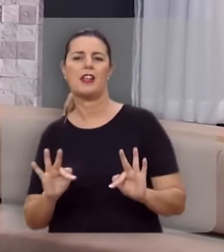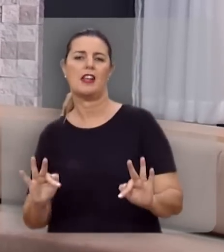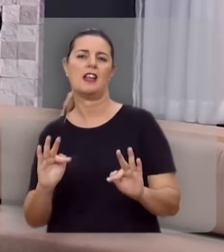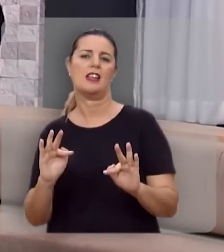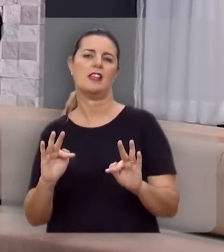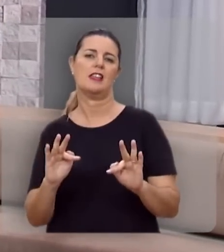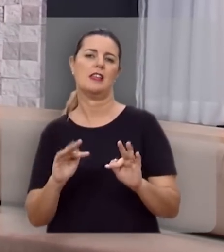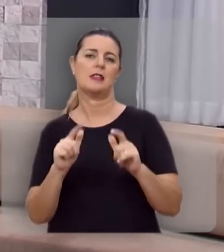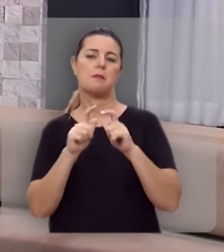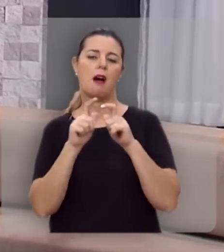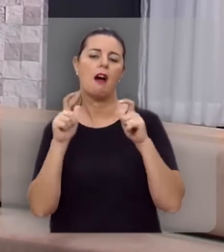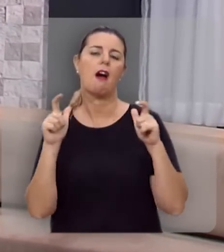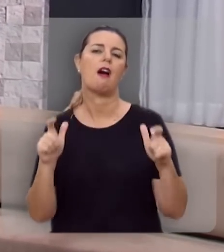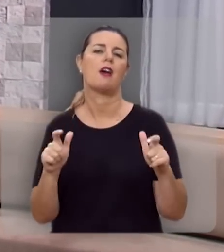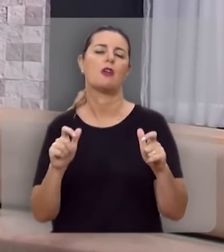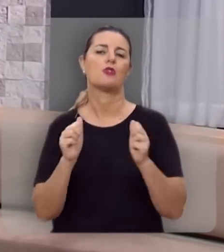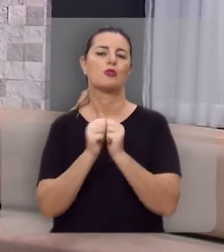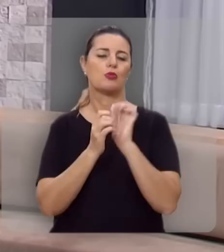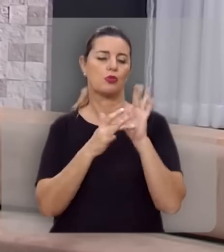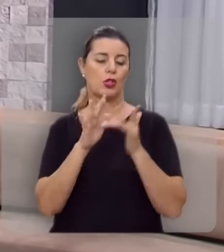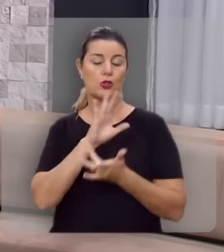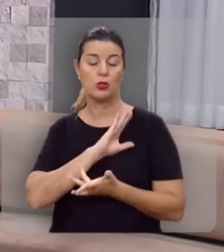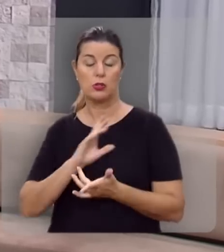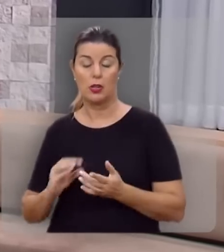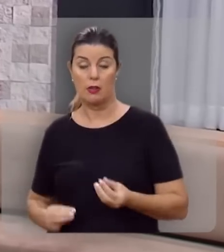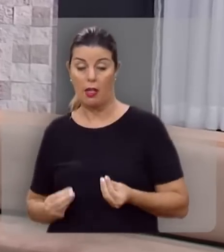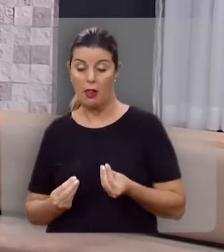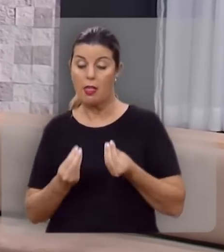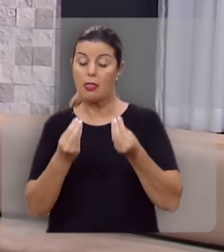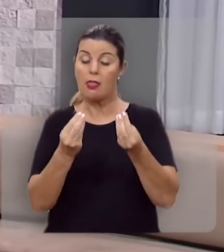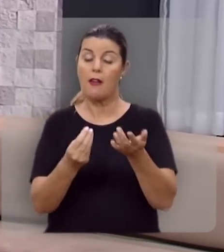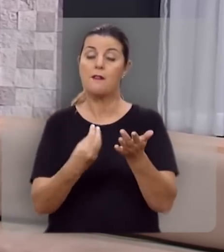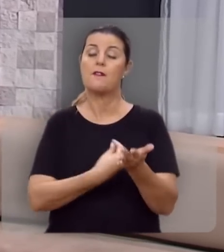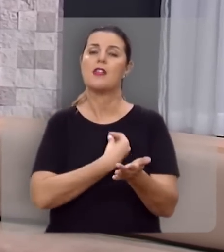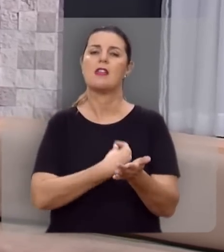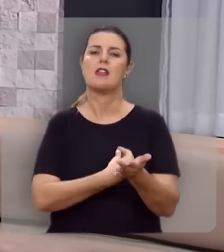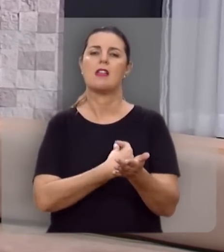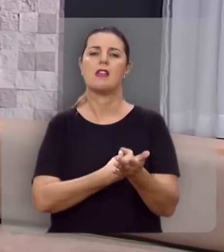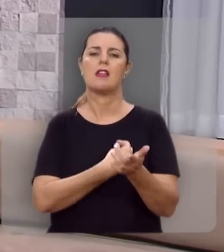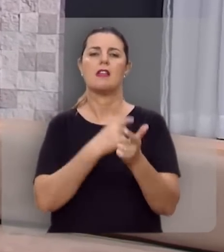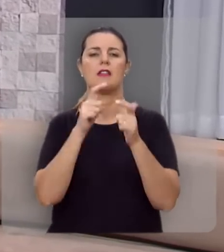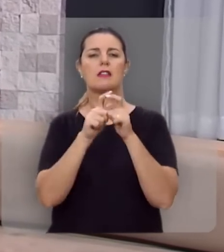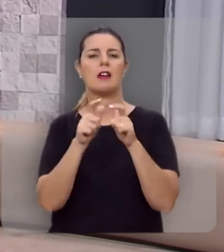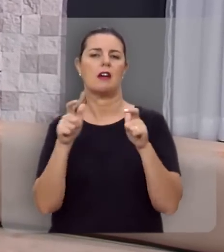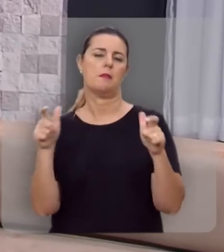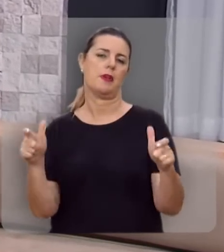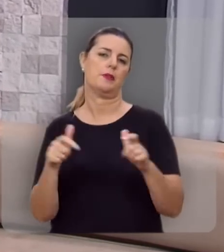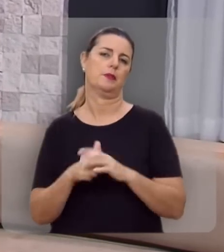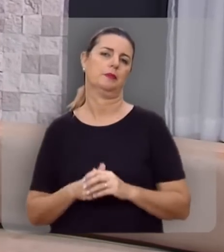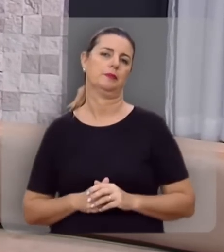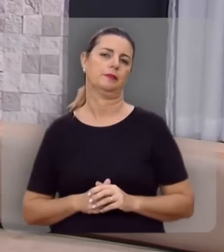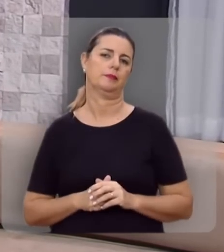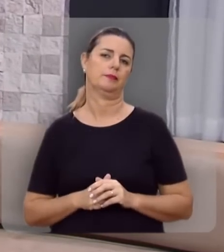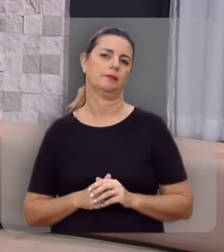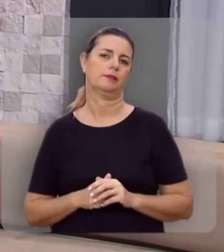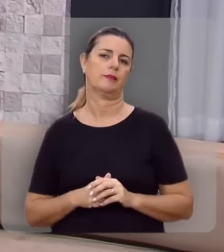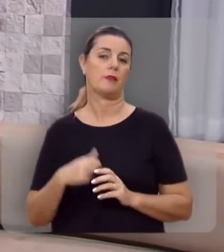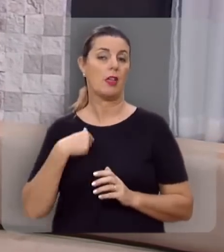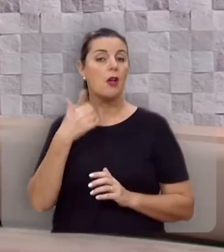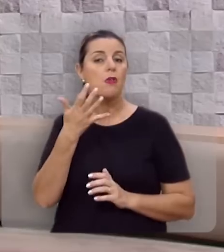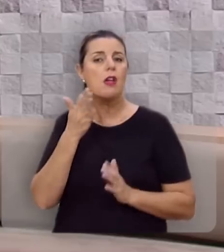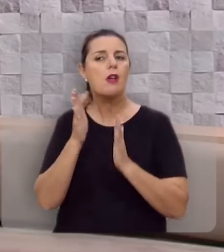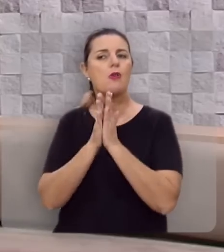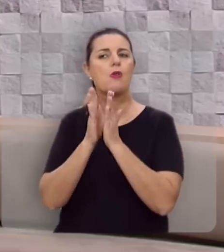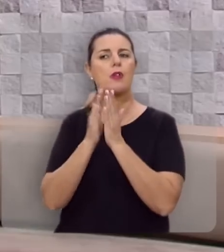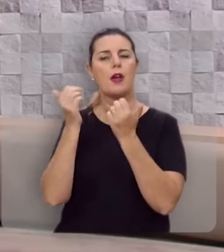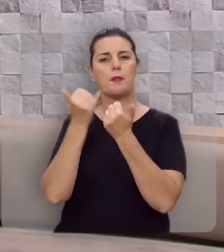feliz, abundante em Cristo Jesus, porque Ele veio para trazer vida e vida em abundância.